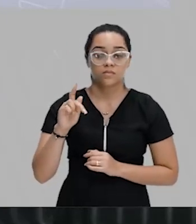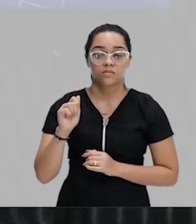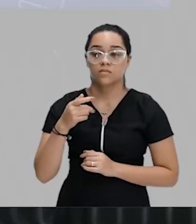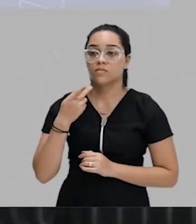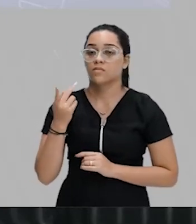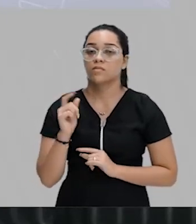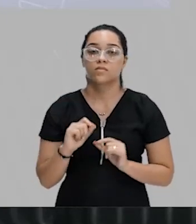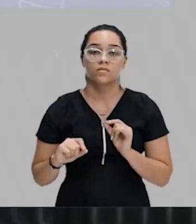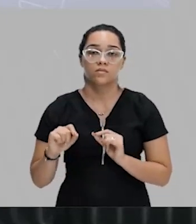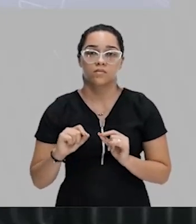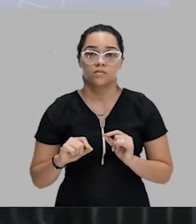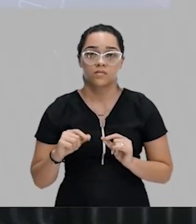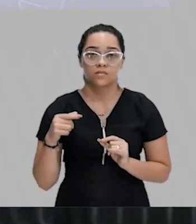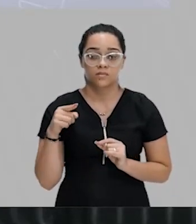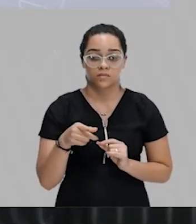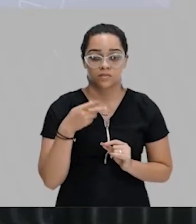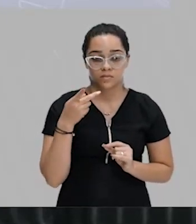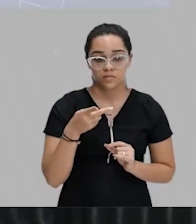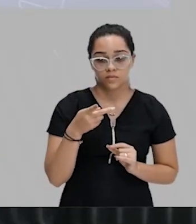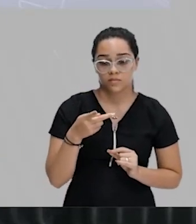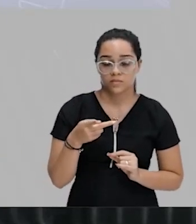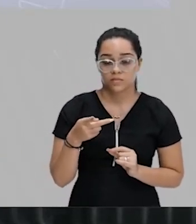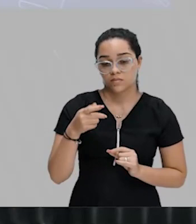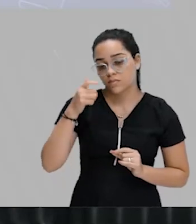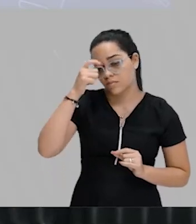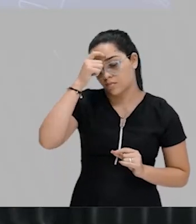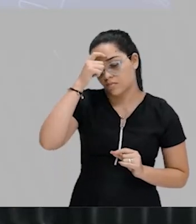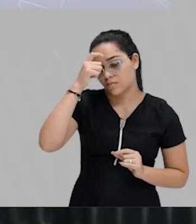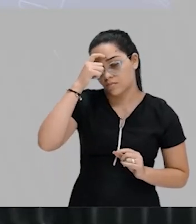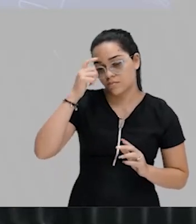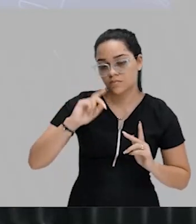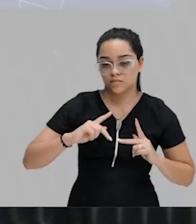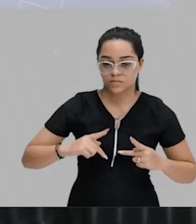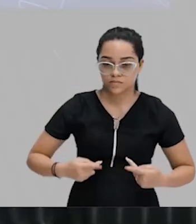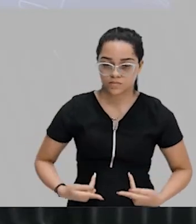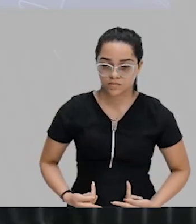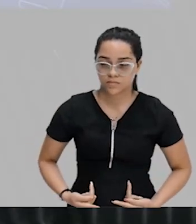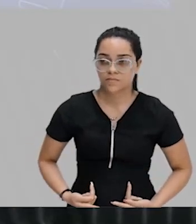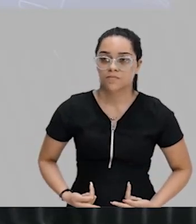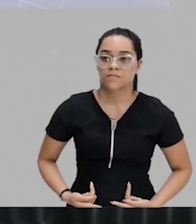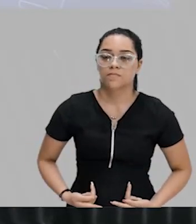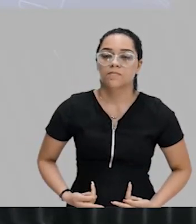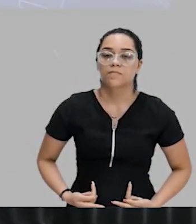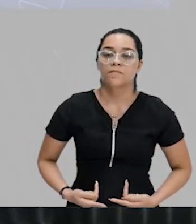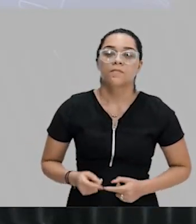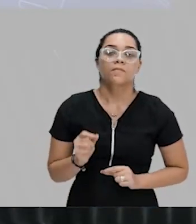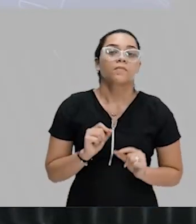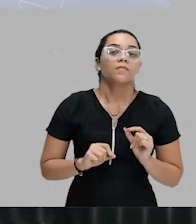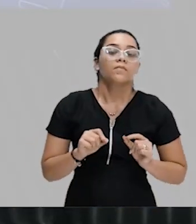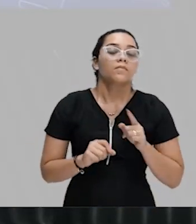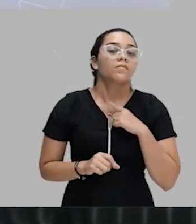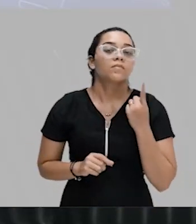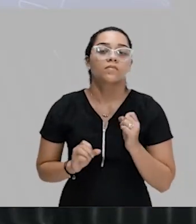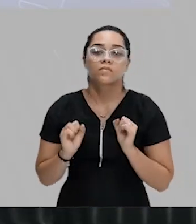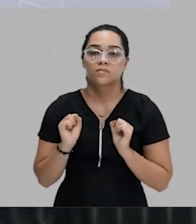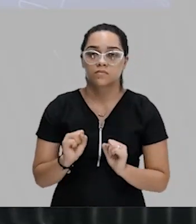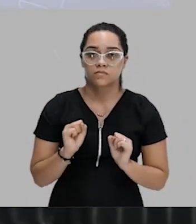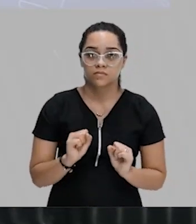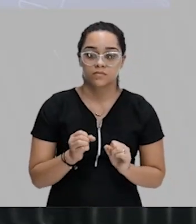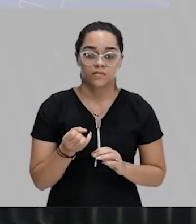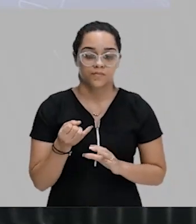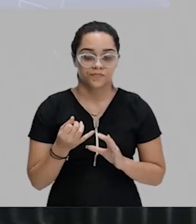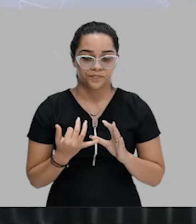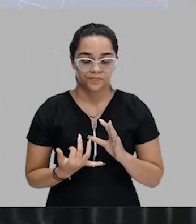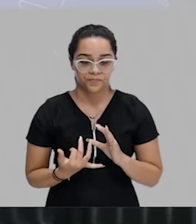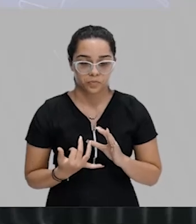seguinte, que quando você fala de capacidades humanas centrais, né, o que nós podemos